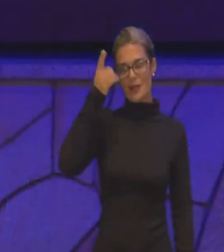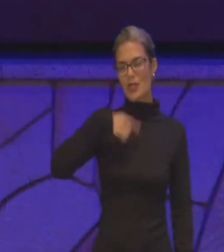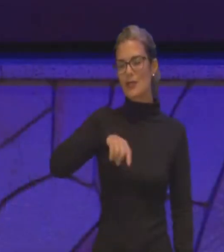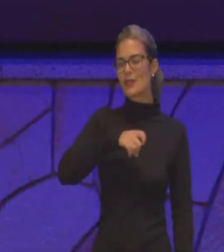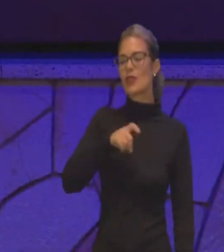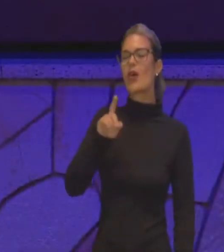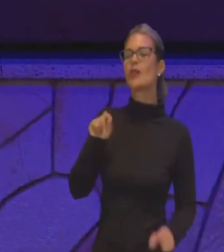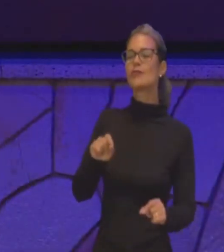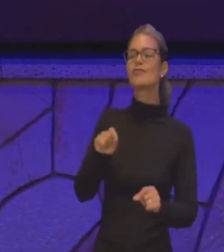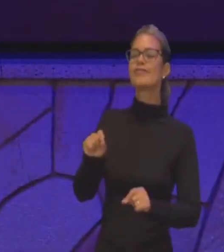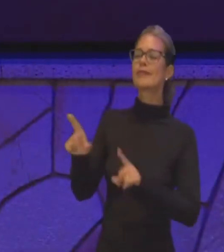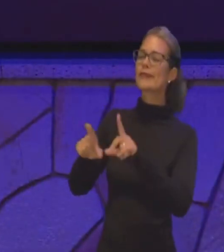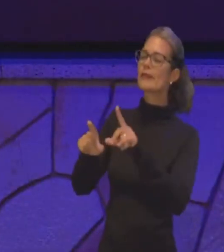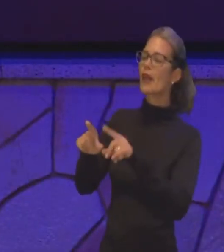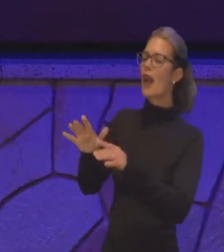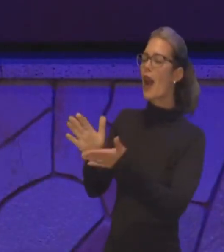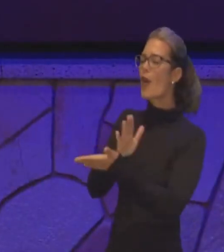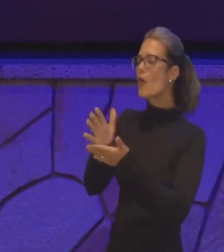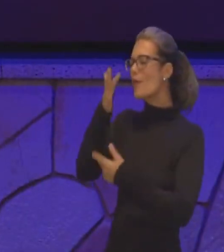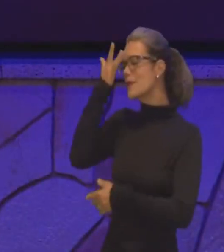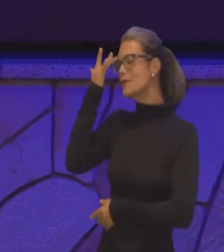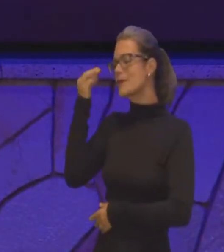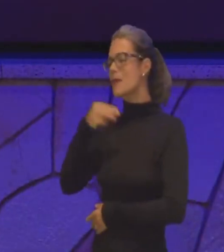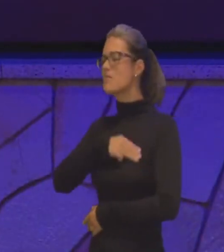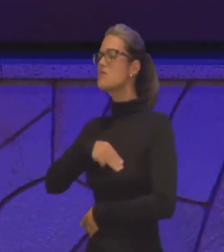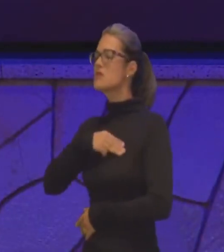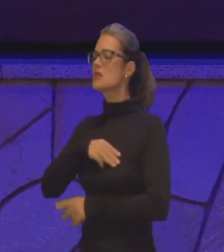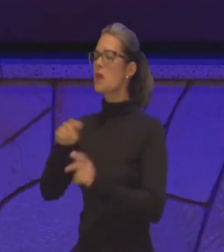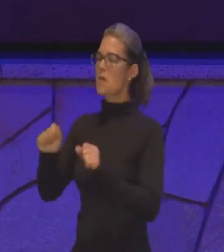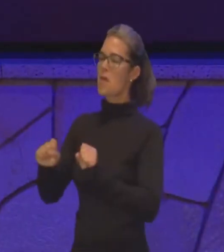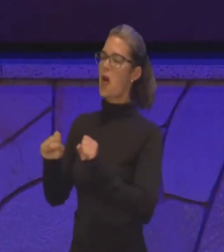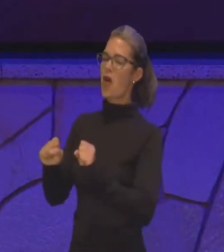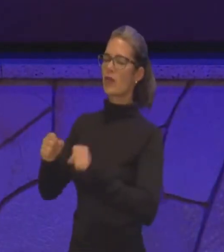comissionamento especial para poucos.